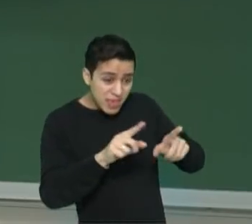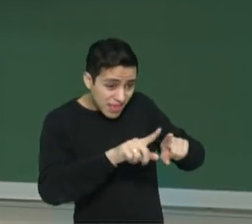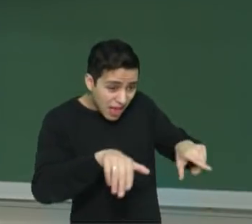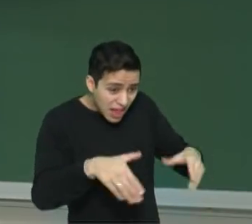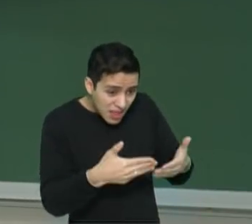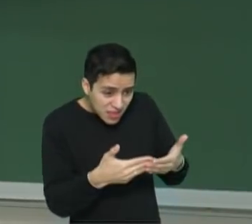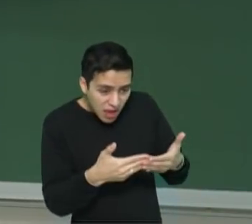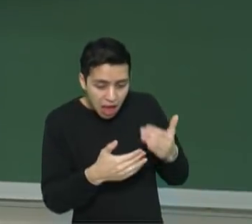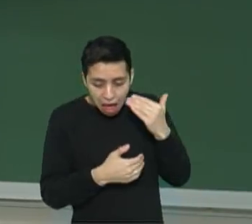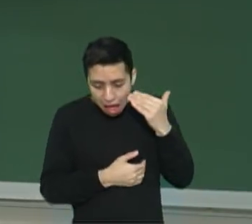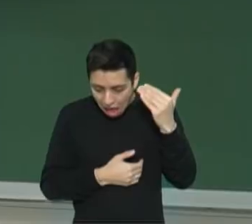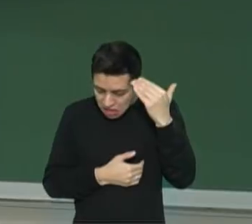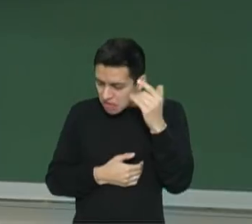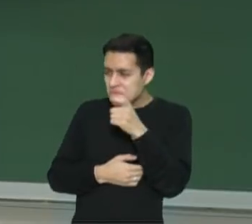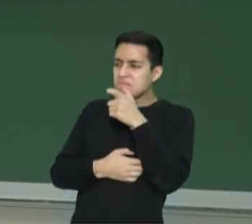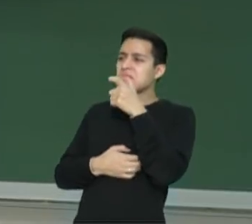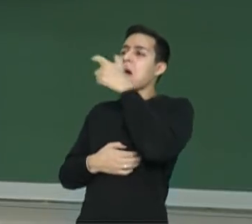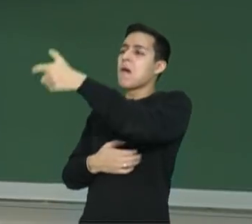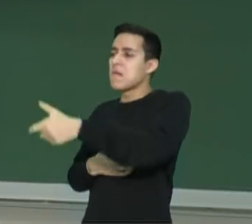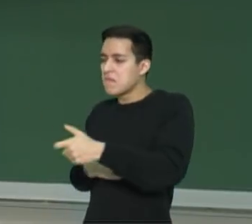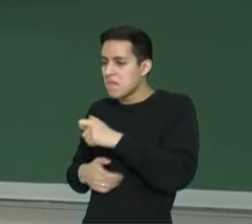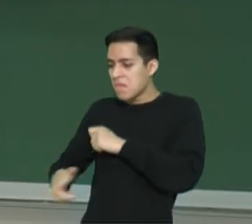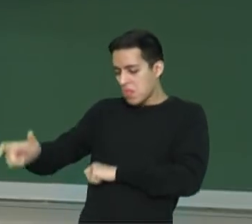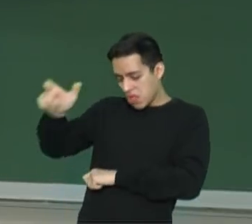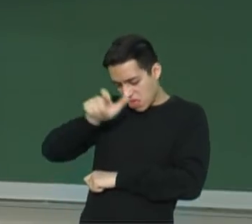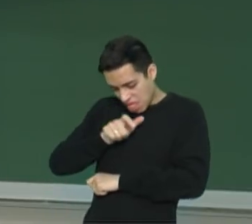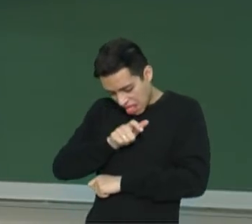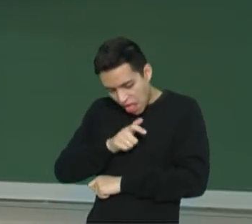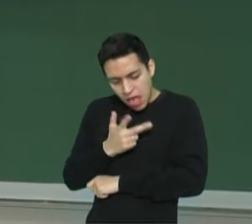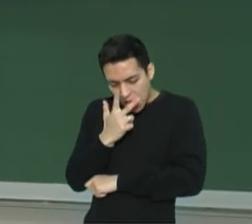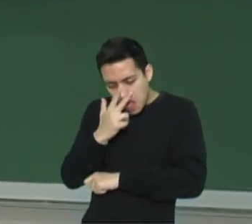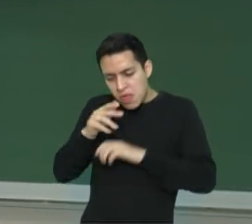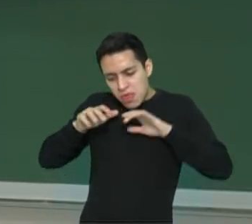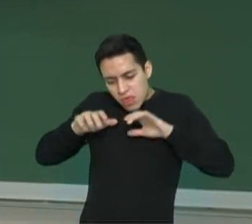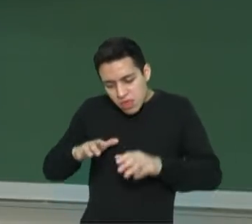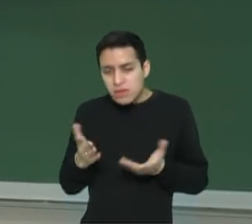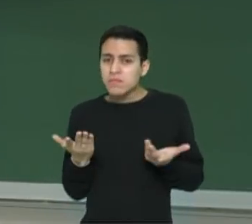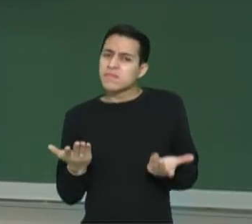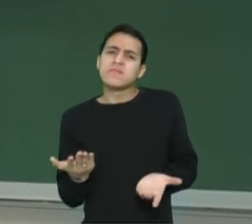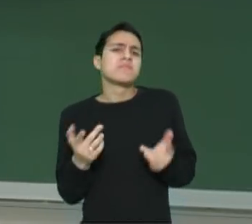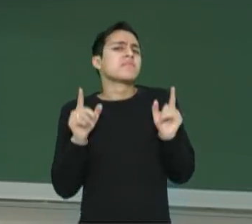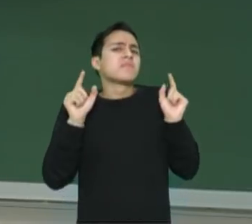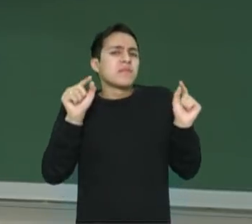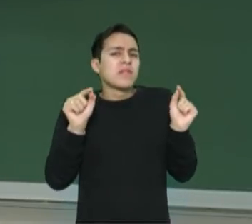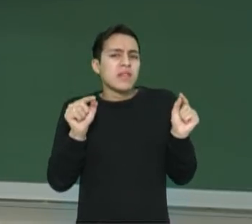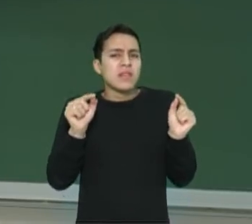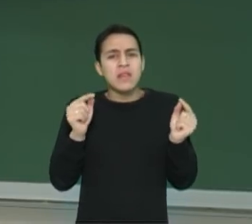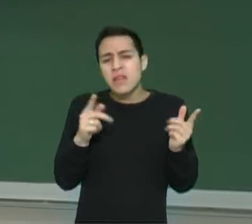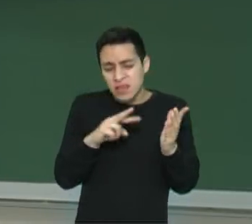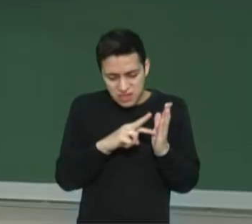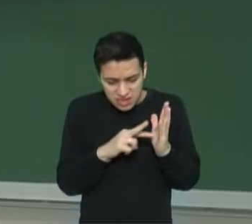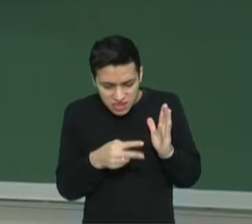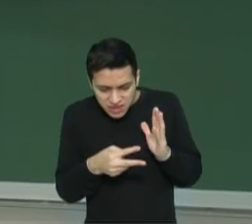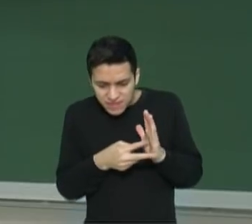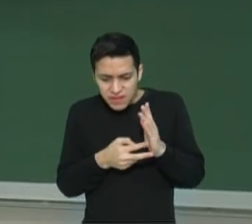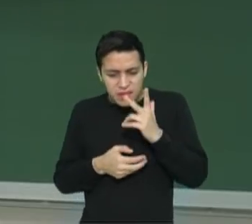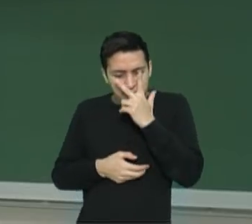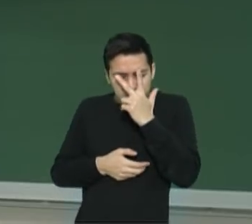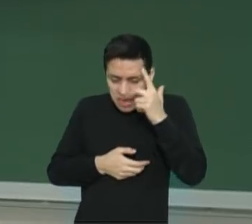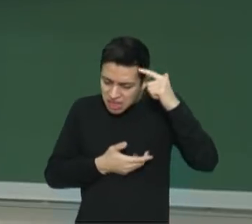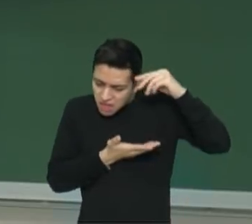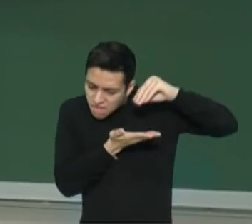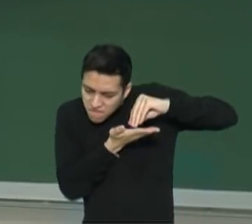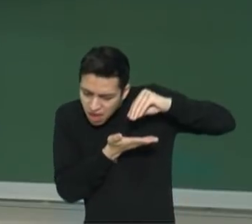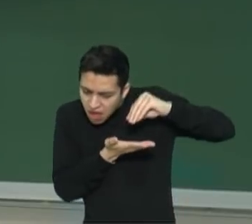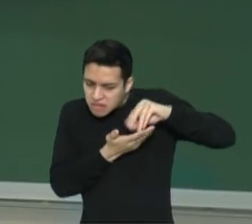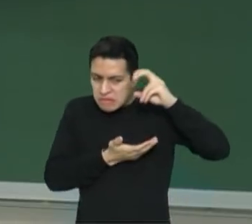um adolescente fala para o outro, ou se considera aí, no sentido de ignorância, no sentido de falta de